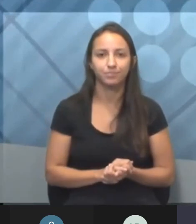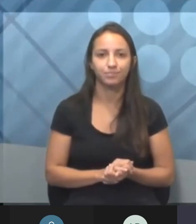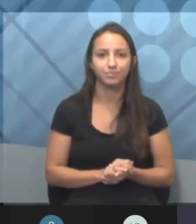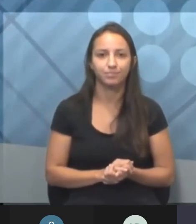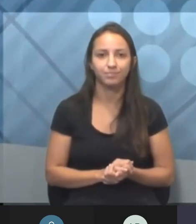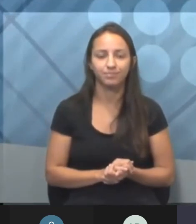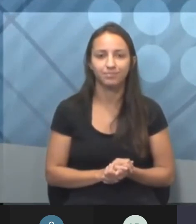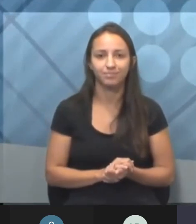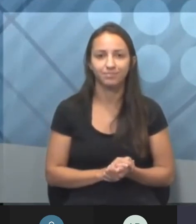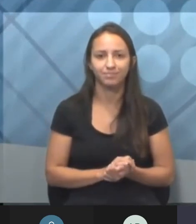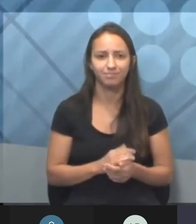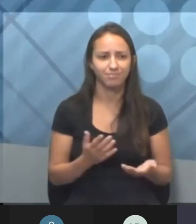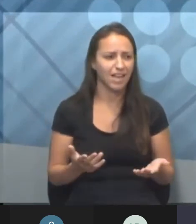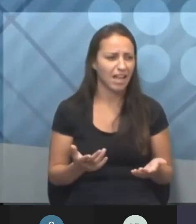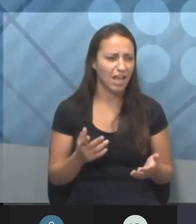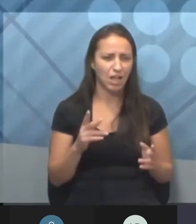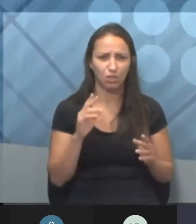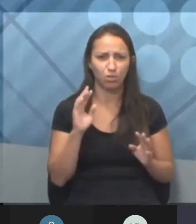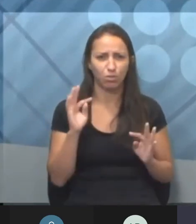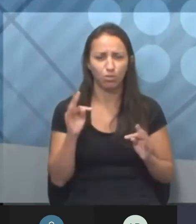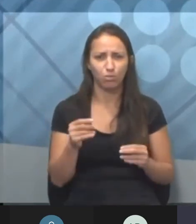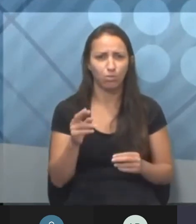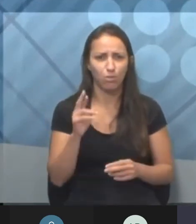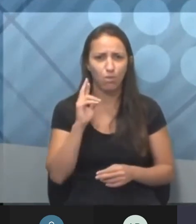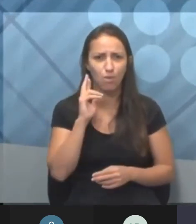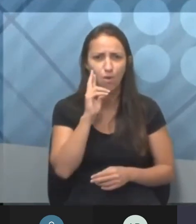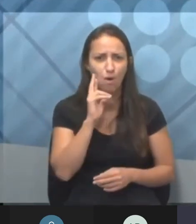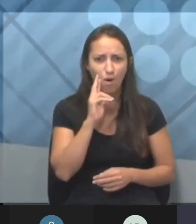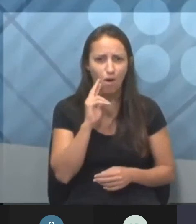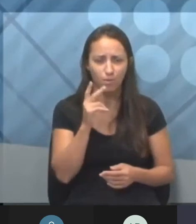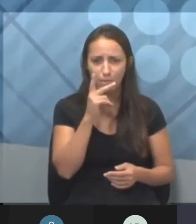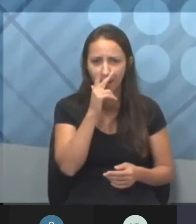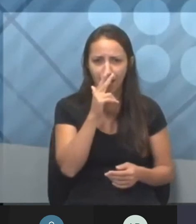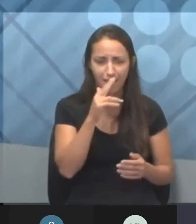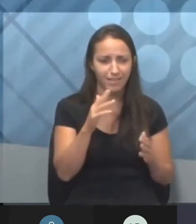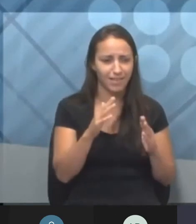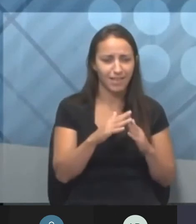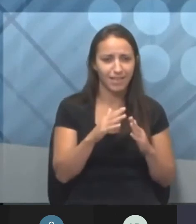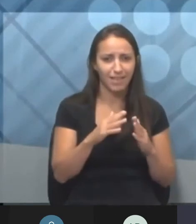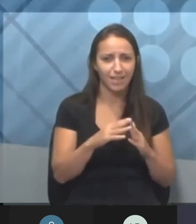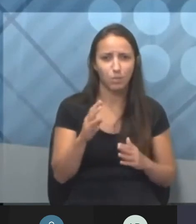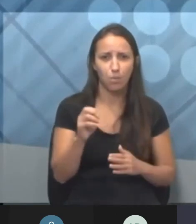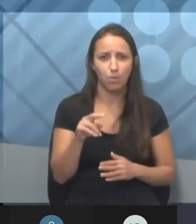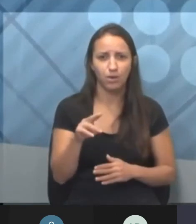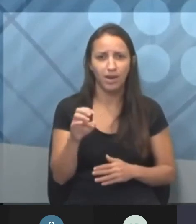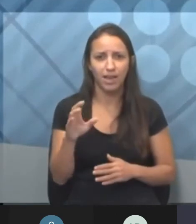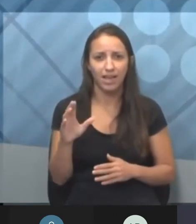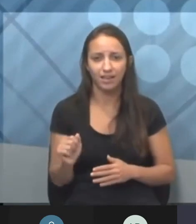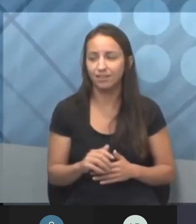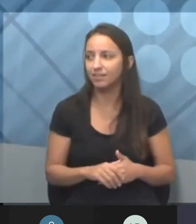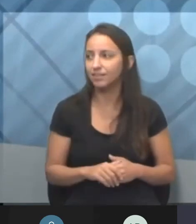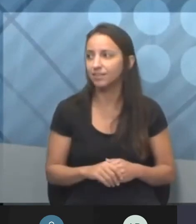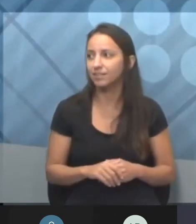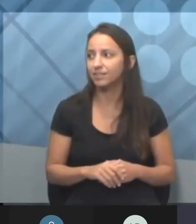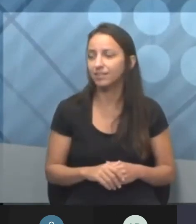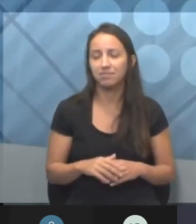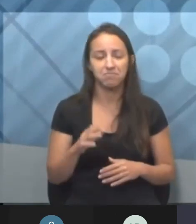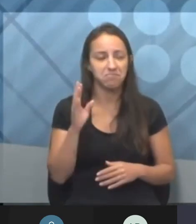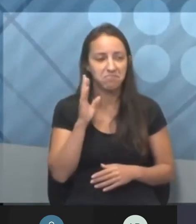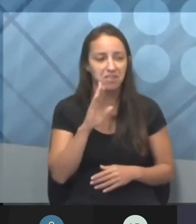então, nossa, imagina tudo cor-de-rosa, casinha de boneca, não quero usar esse ambiente. Foi muito engraçado quando eu